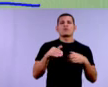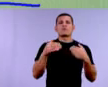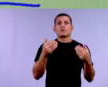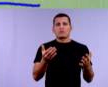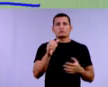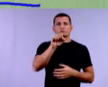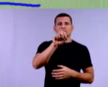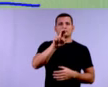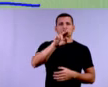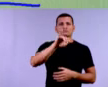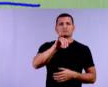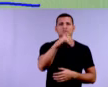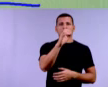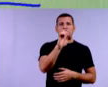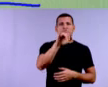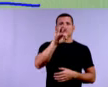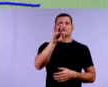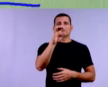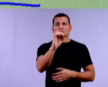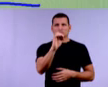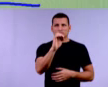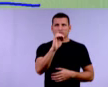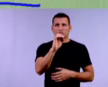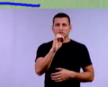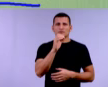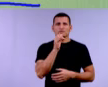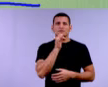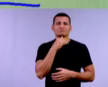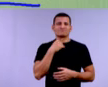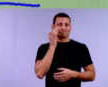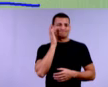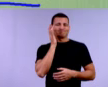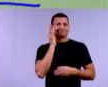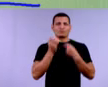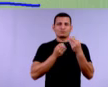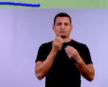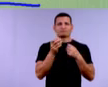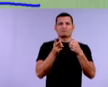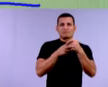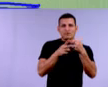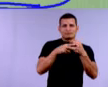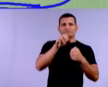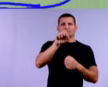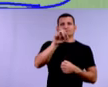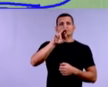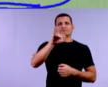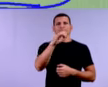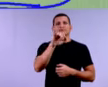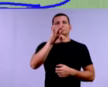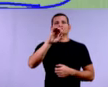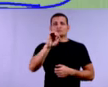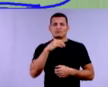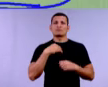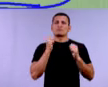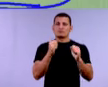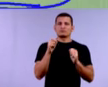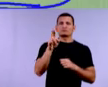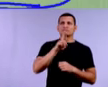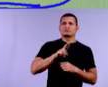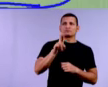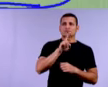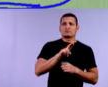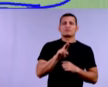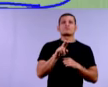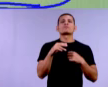sujeito. Se eu não consigo distinguir o que é um verbo de sujeito, eu posso utilizar o verbo, qual é o verbo